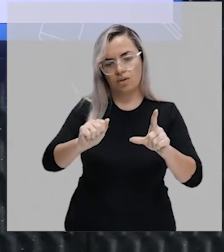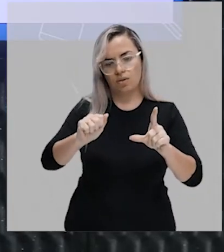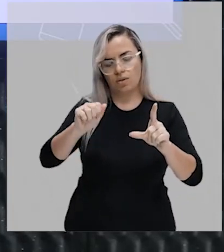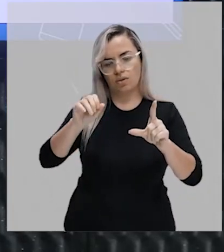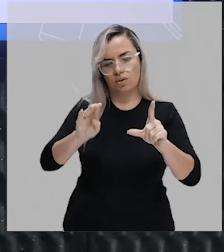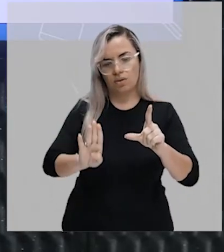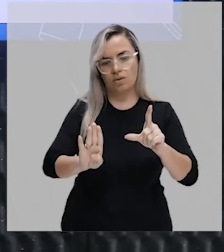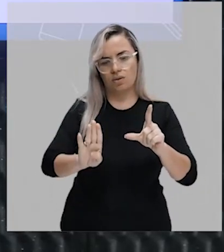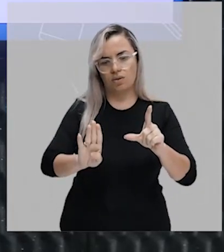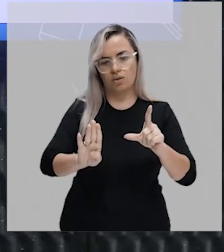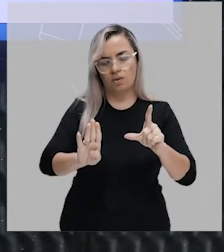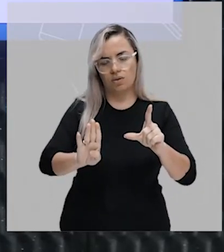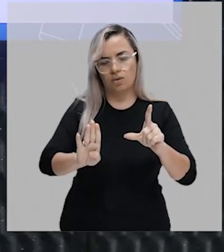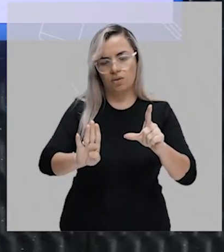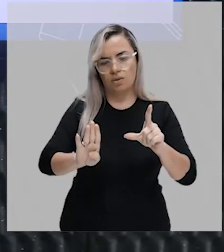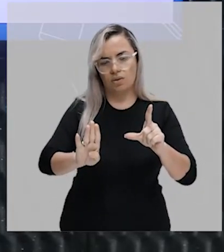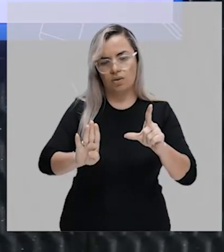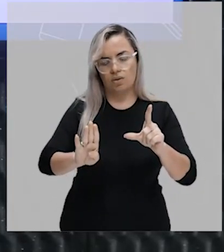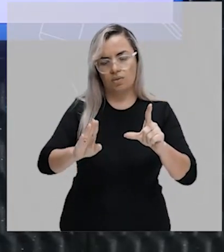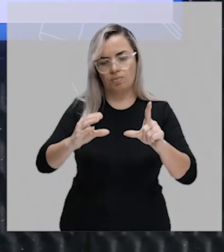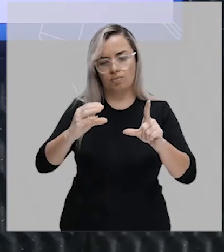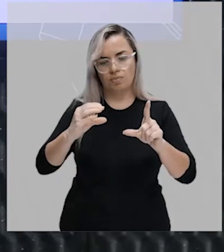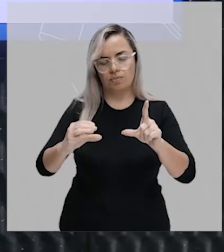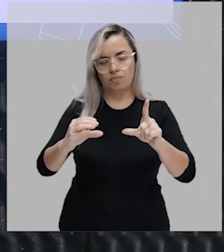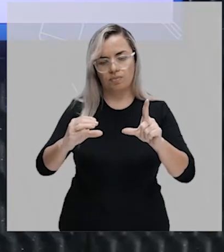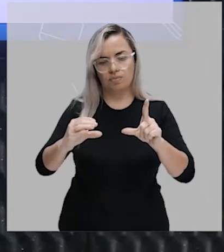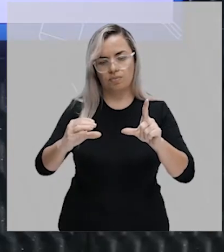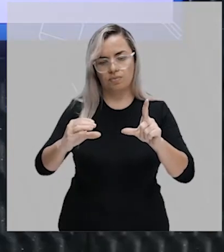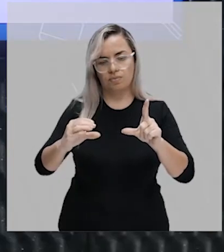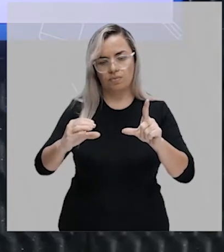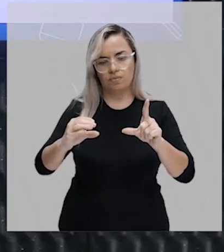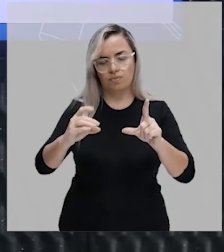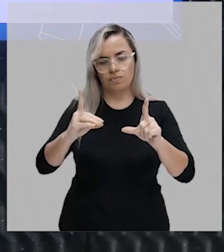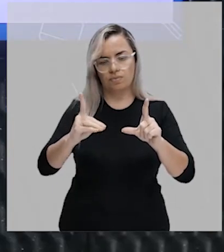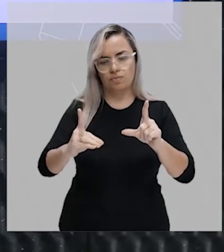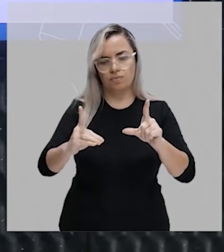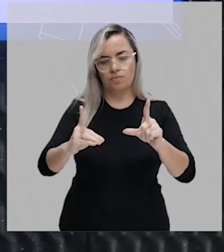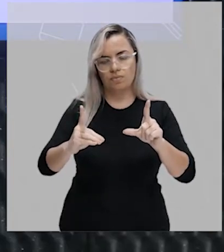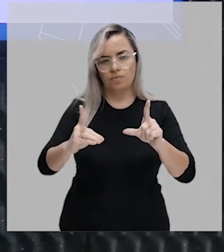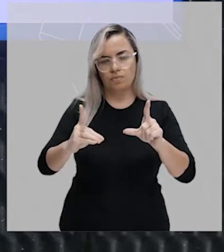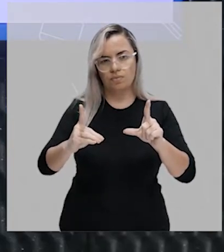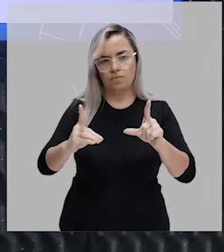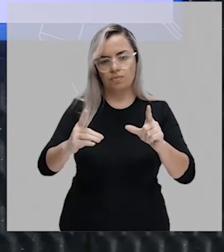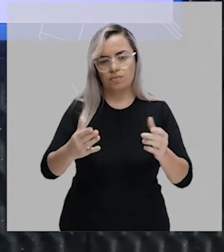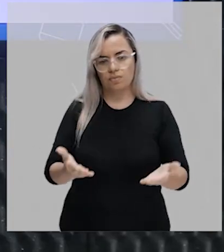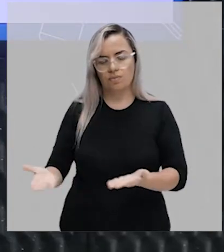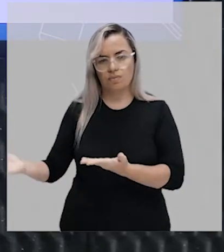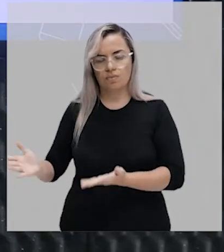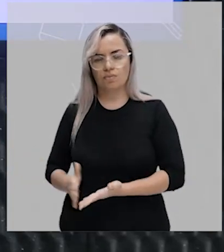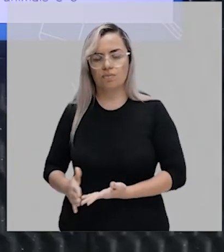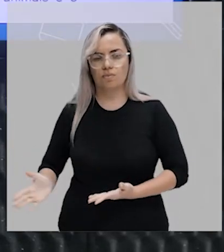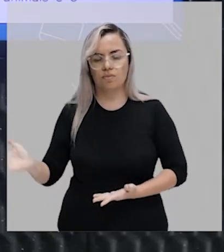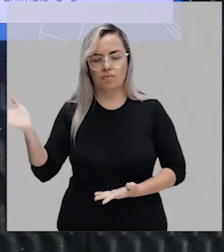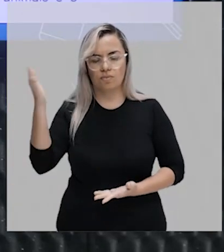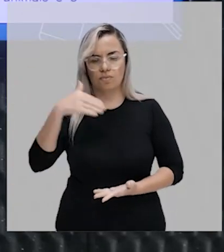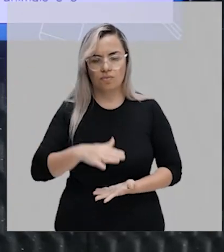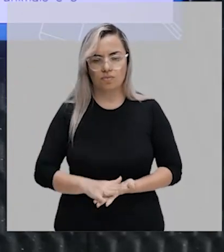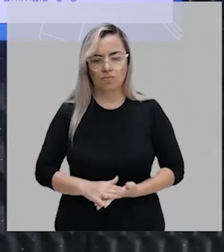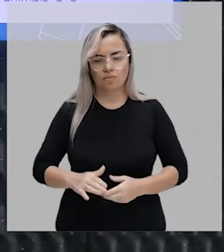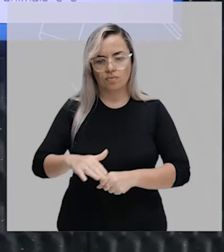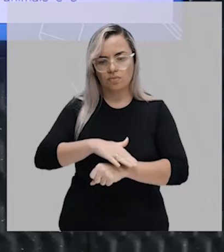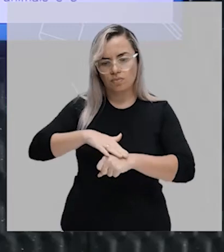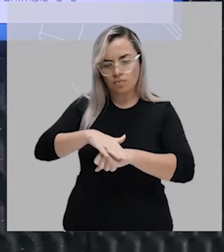seria conclusões? Análise de resultados? Ou experimentação? Vamos voltar para o nosso